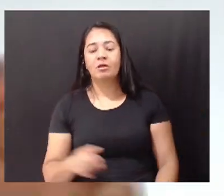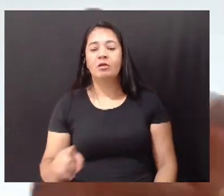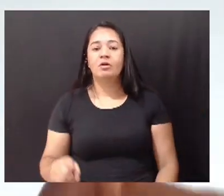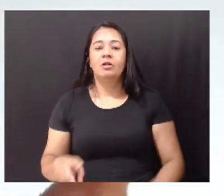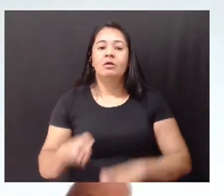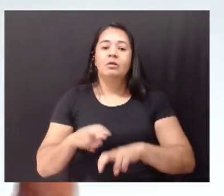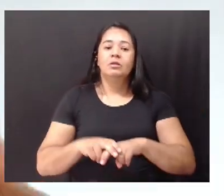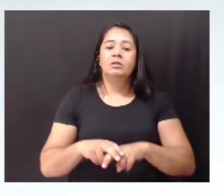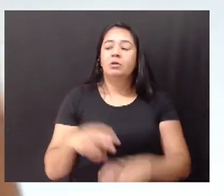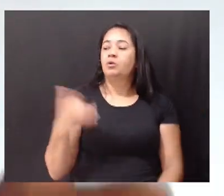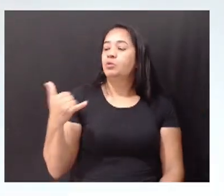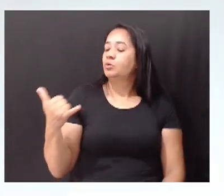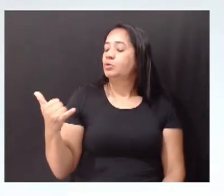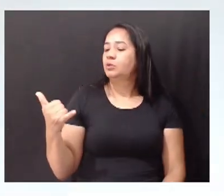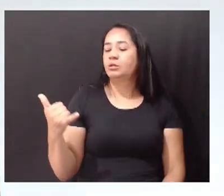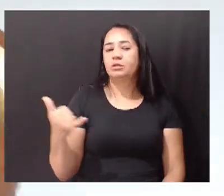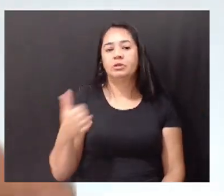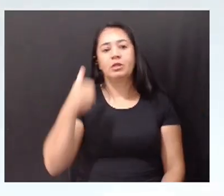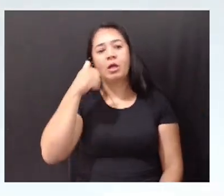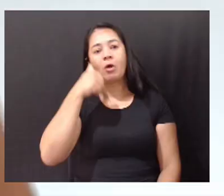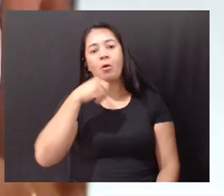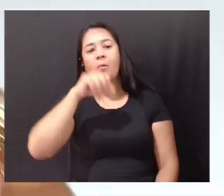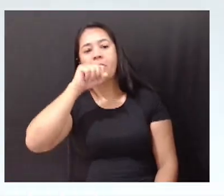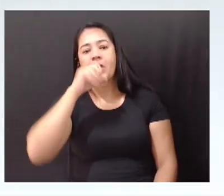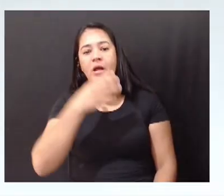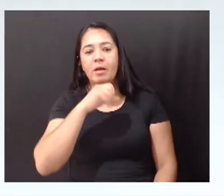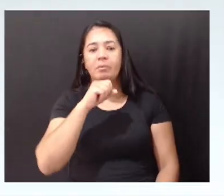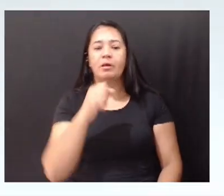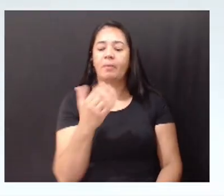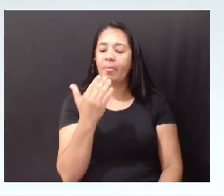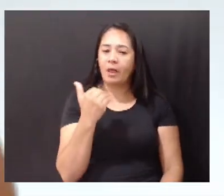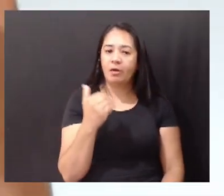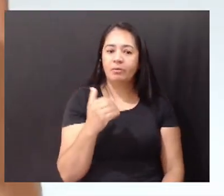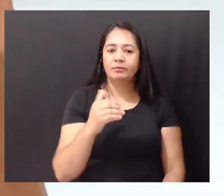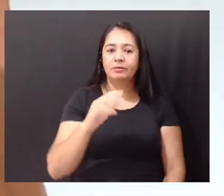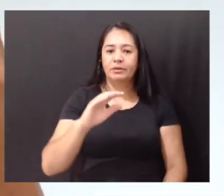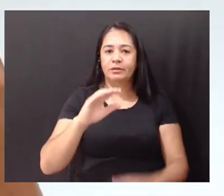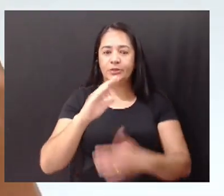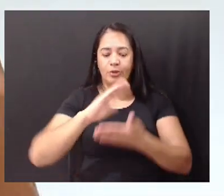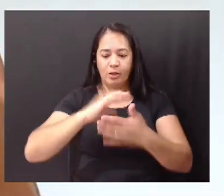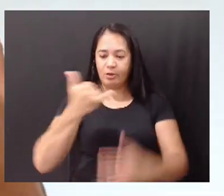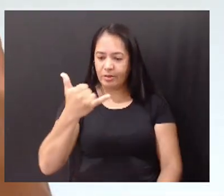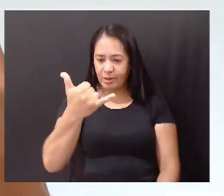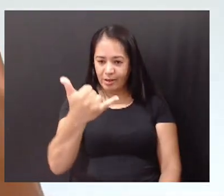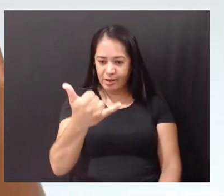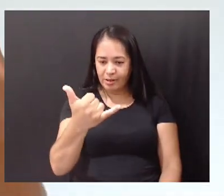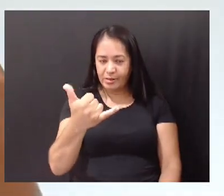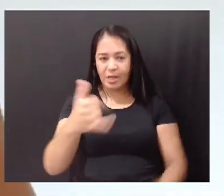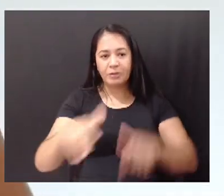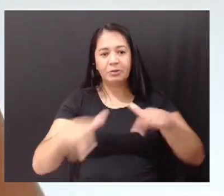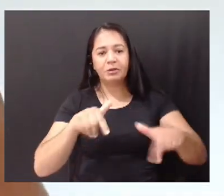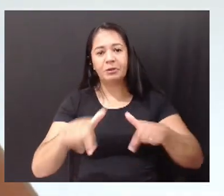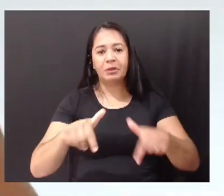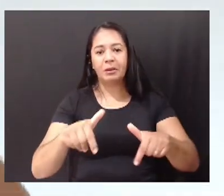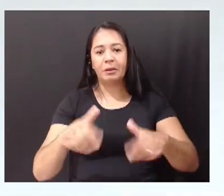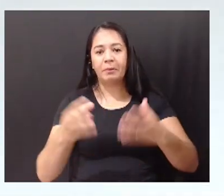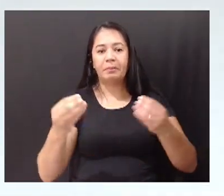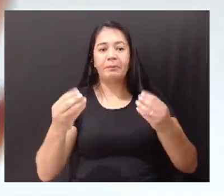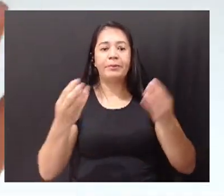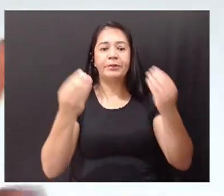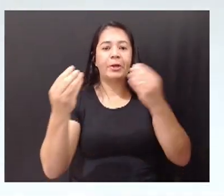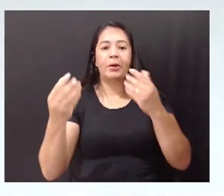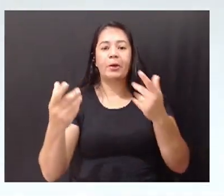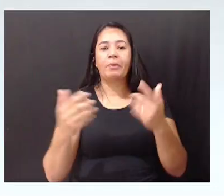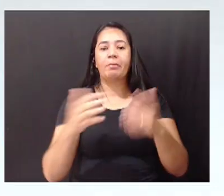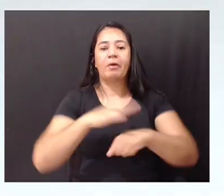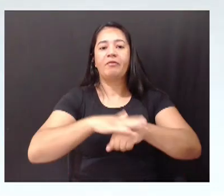o pai, a mãe senta para almoçar, está conectado no celular. Ah, eu estou trabalhando, tem muita coisa para fazer, então não